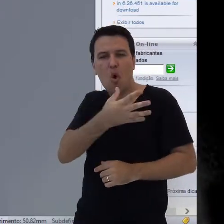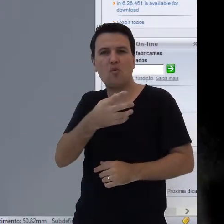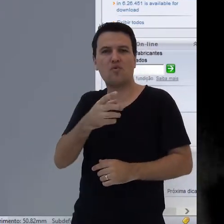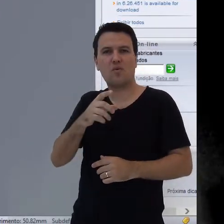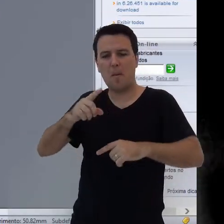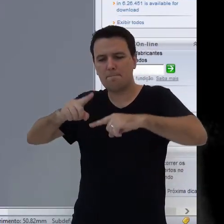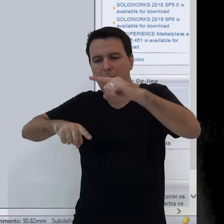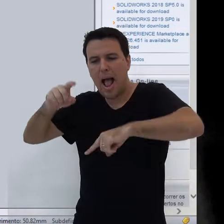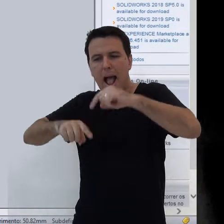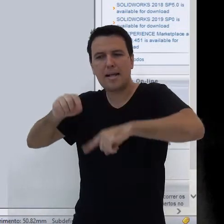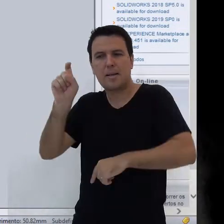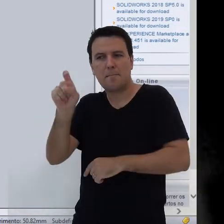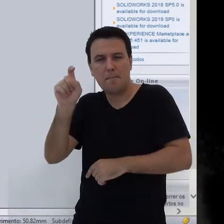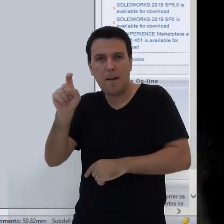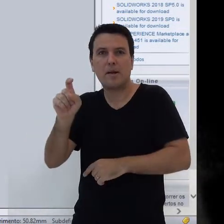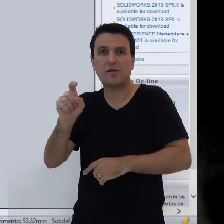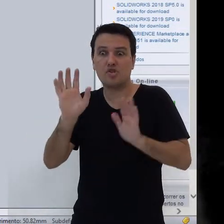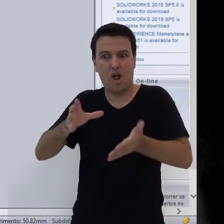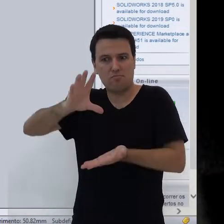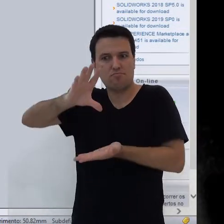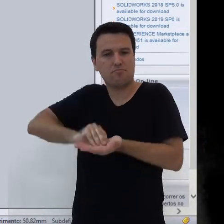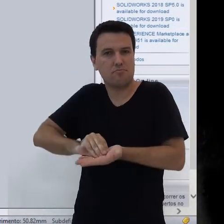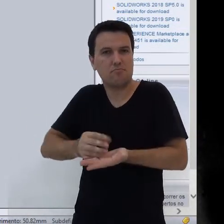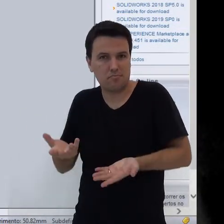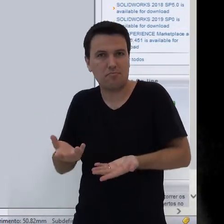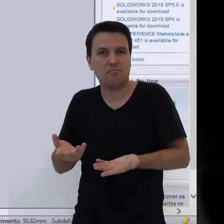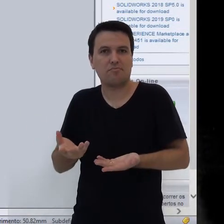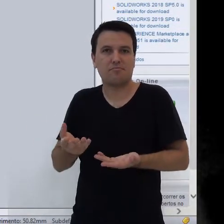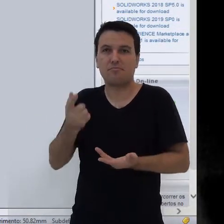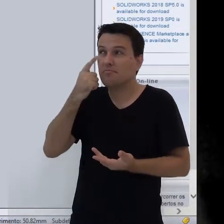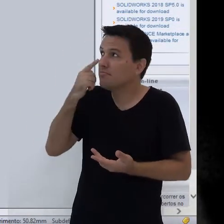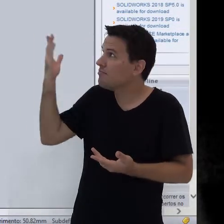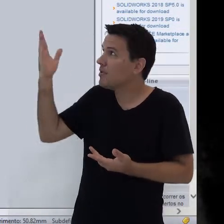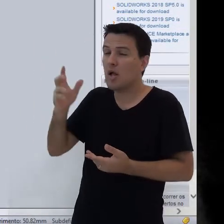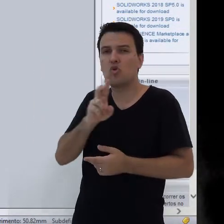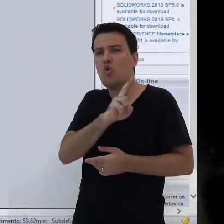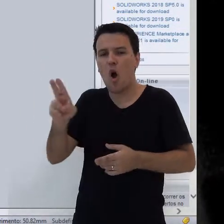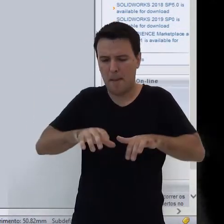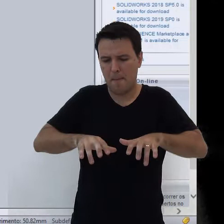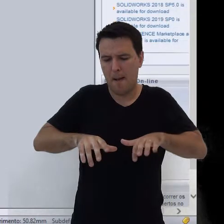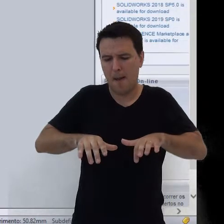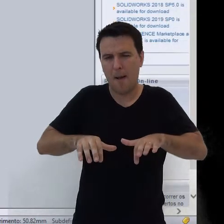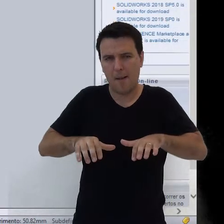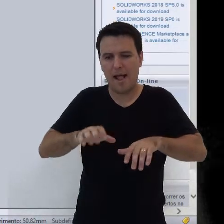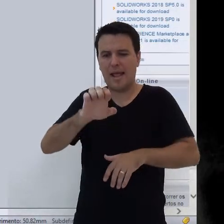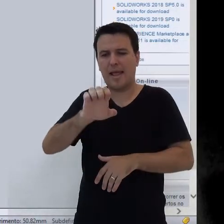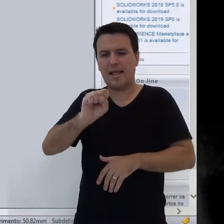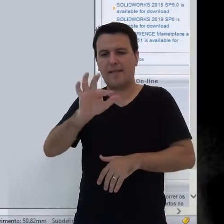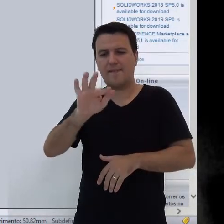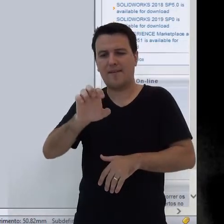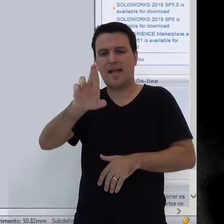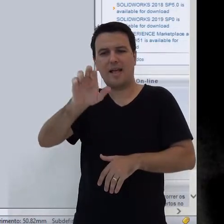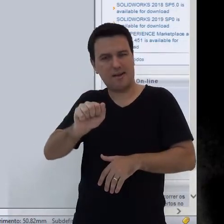em peça. Como sempre, já vou salvar como, vou escolher aqui o nome,